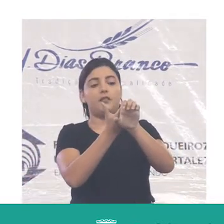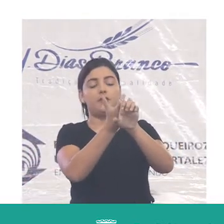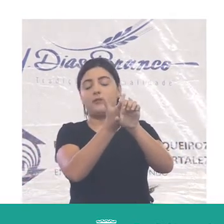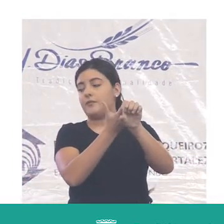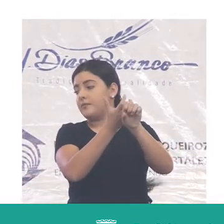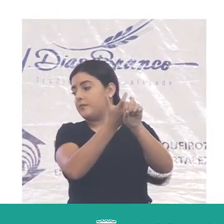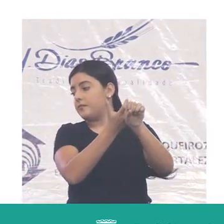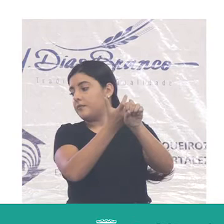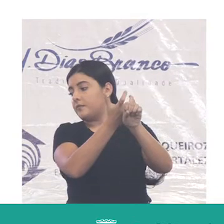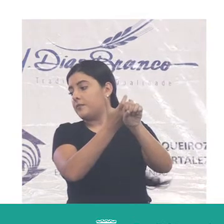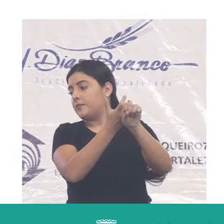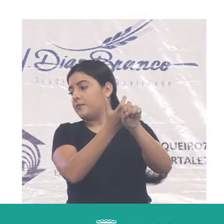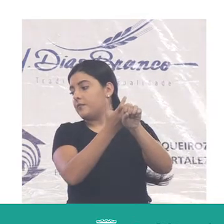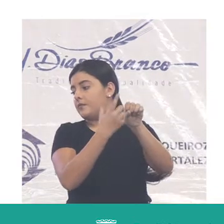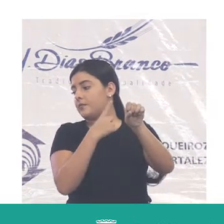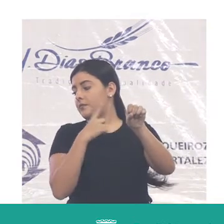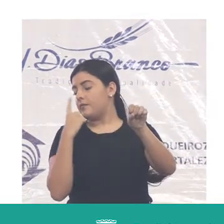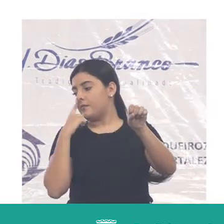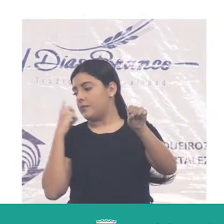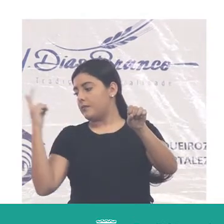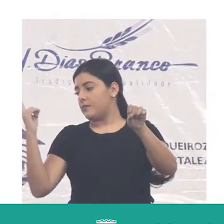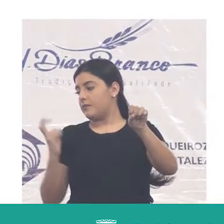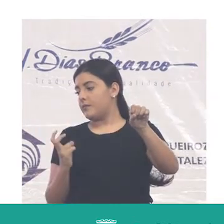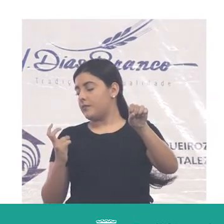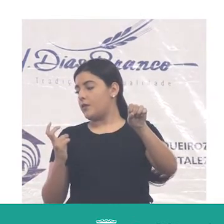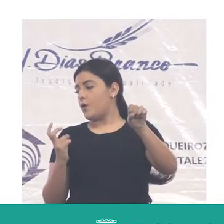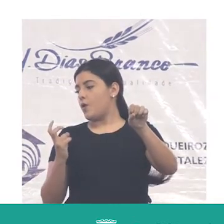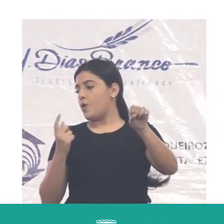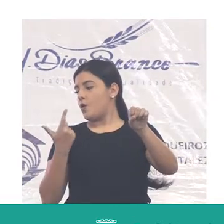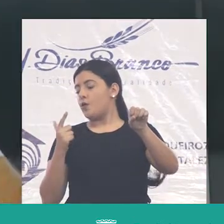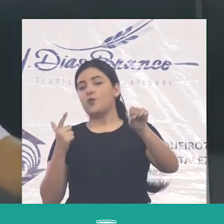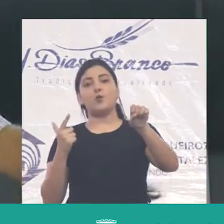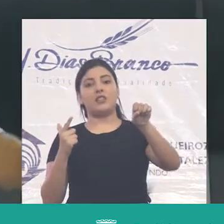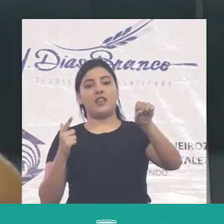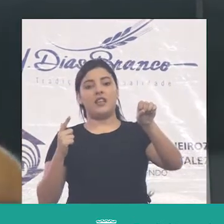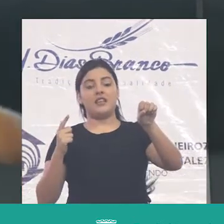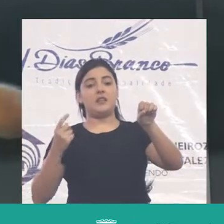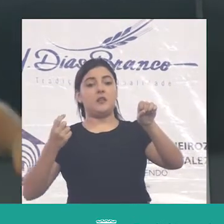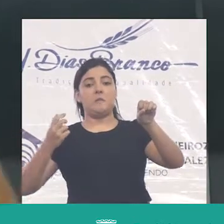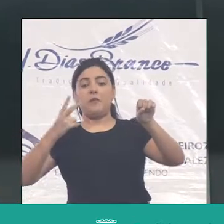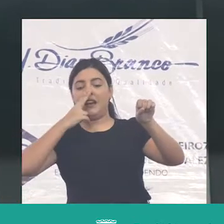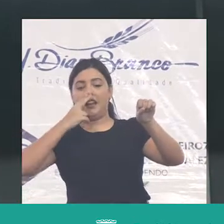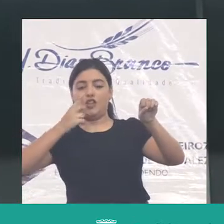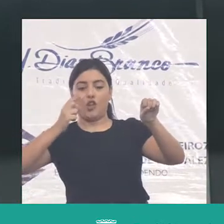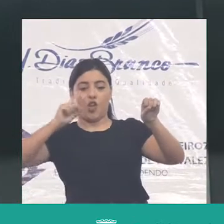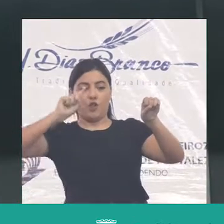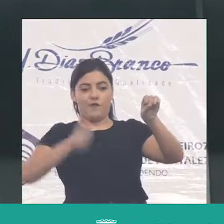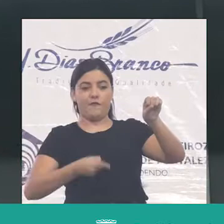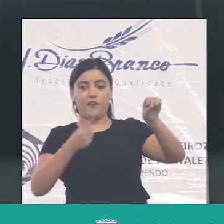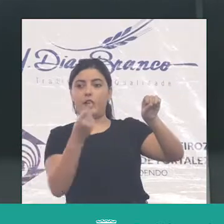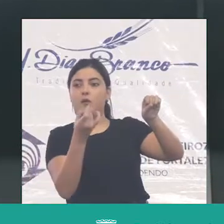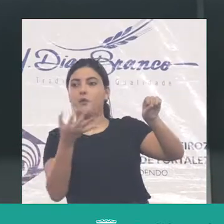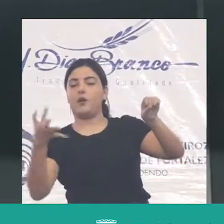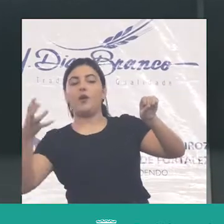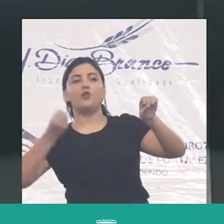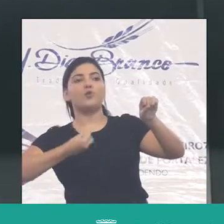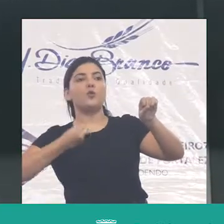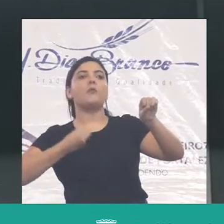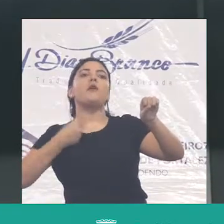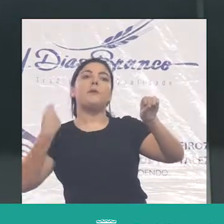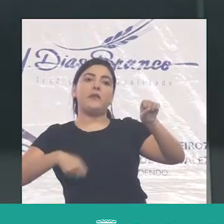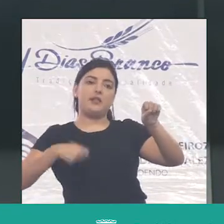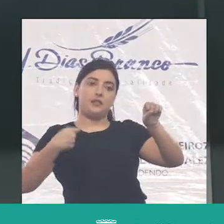No gabarito, não sei se vocês prestaram atenção, ele não botou casa decimal. Então você tinha que arredondar mesmo o